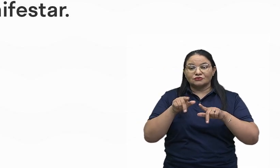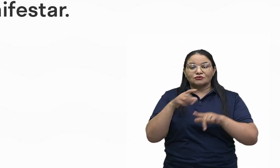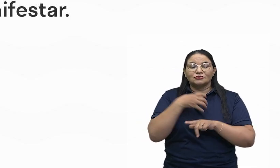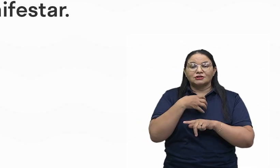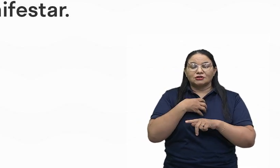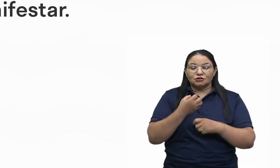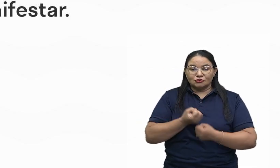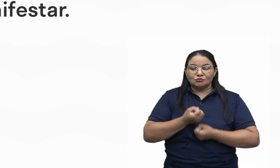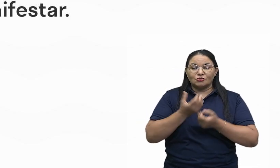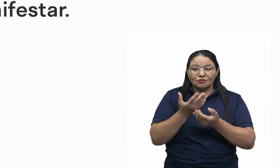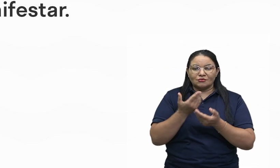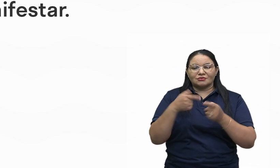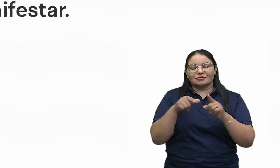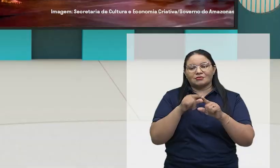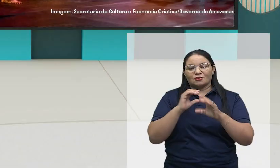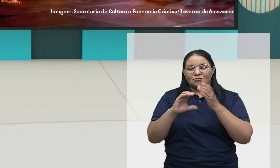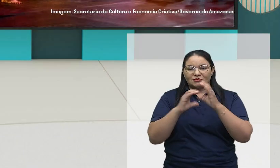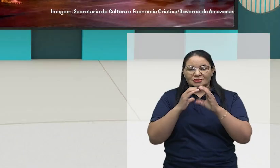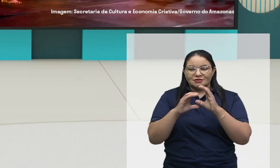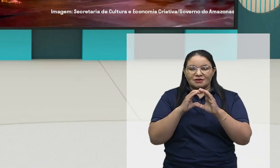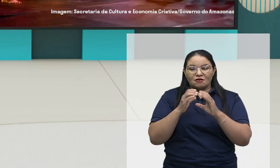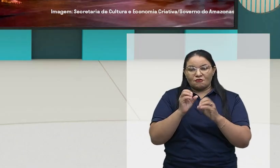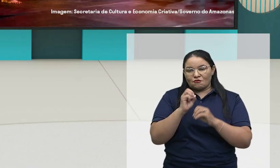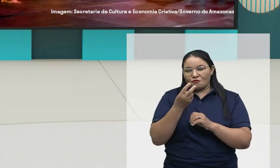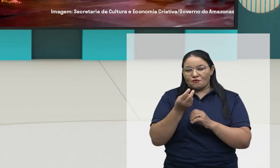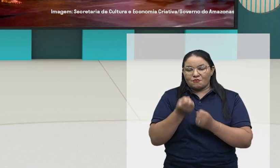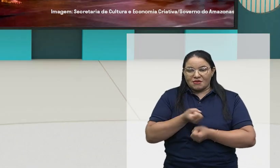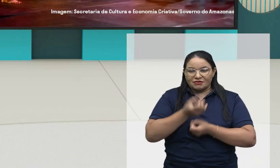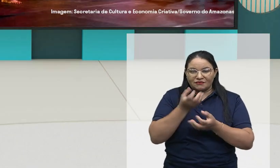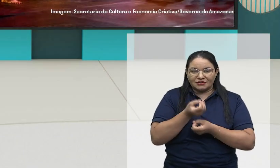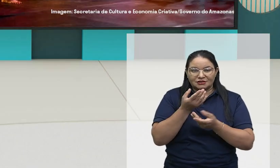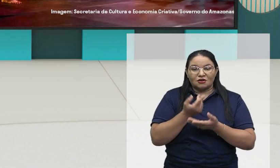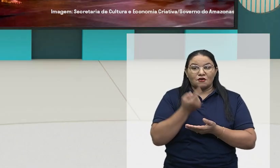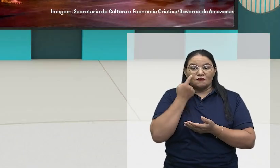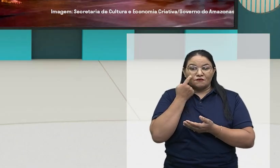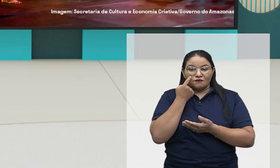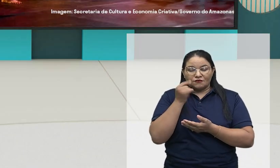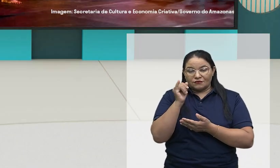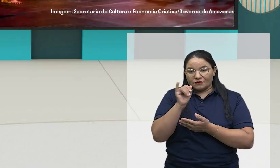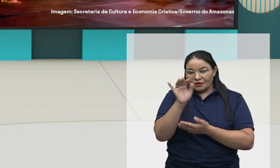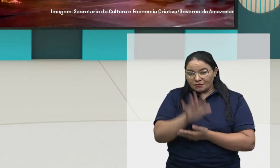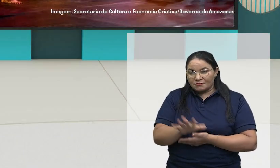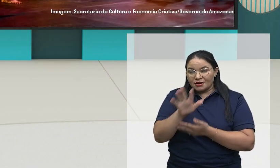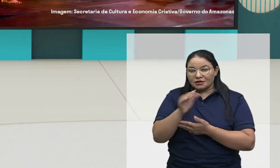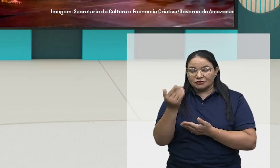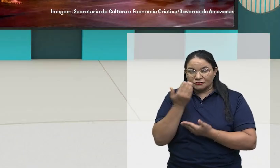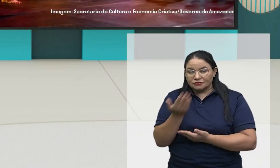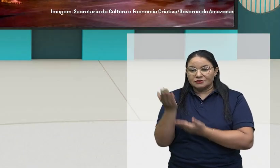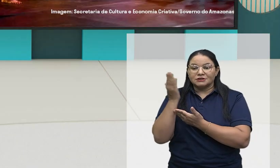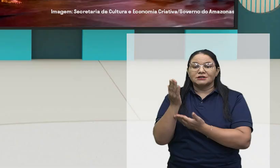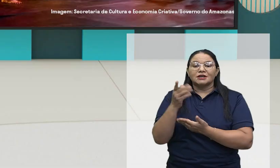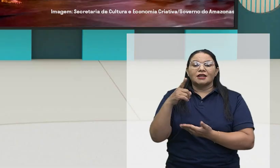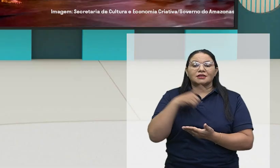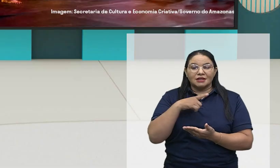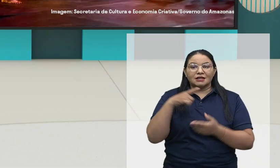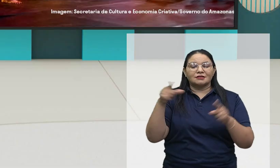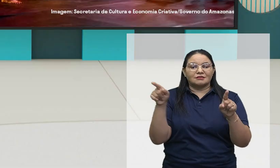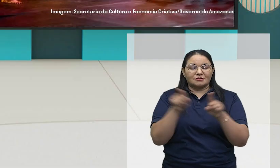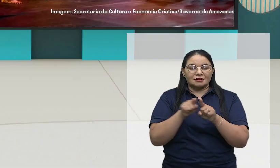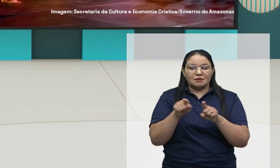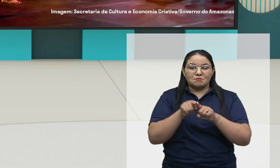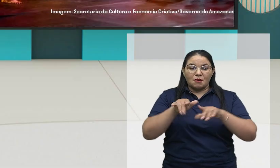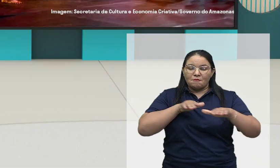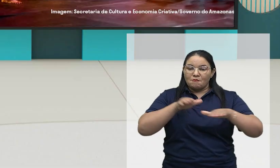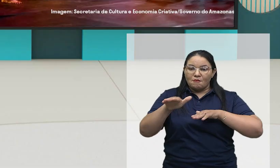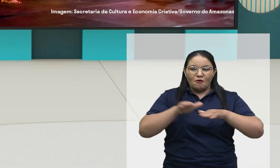e manifestar. Veja só, trouxe aqui uma imagem para a gente apreciar que tem aqui um